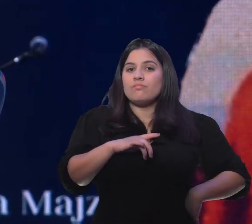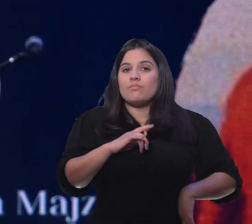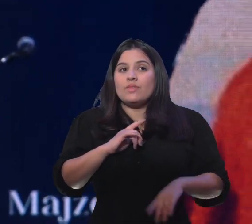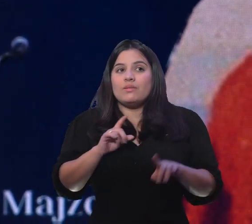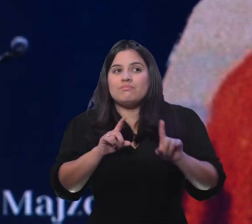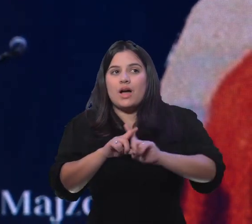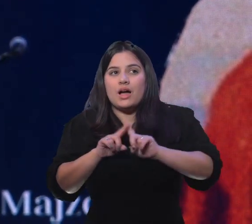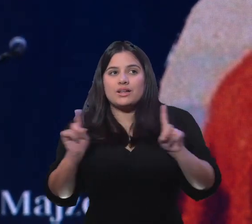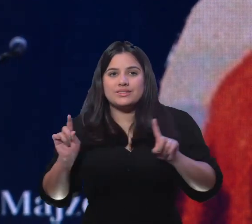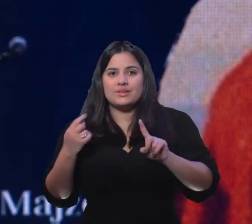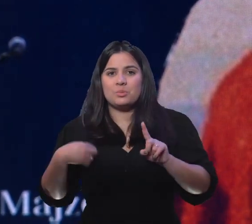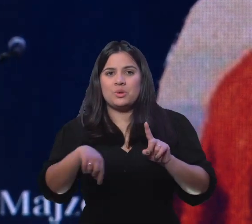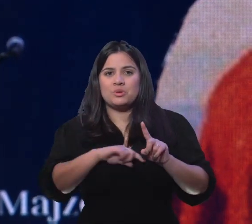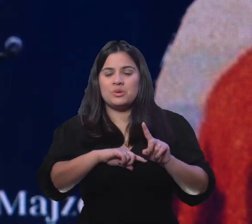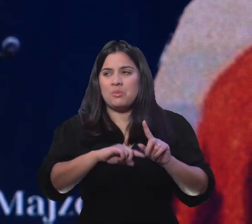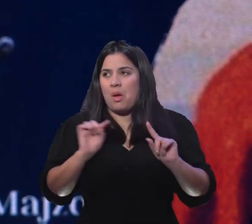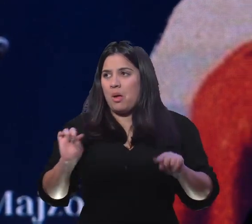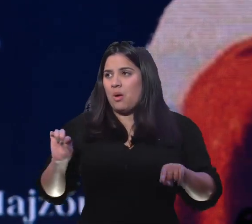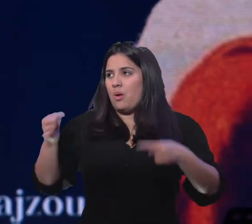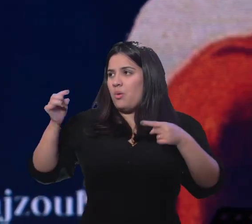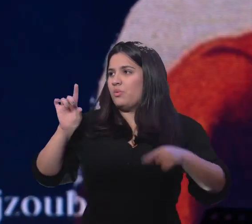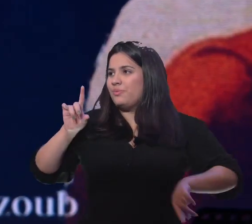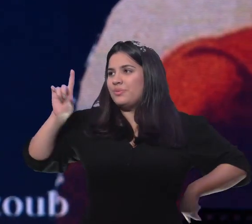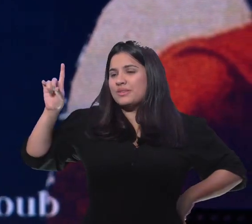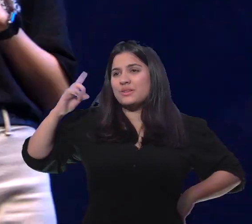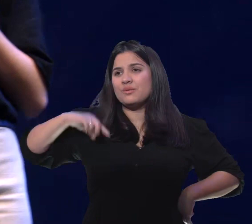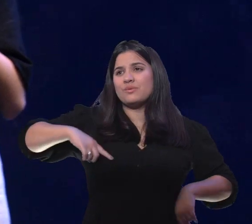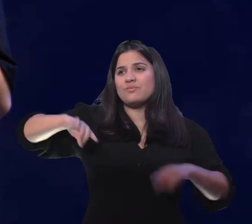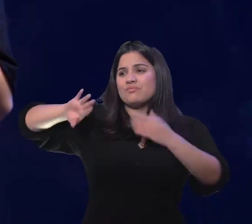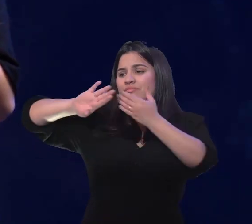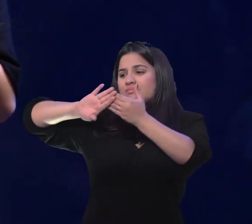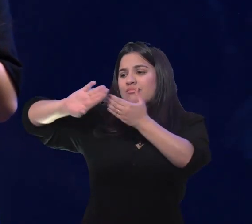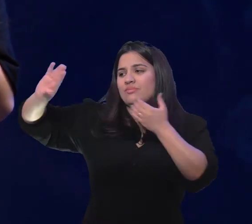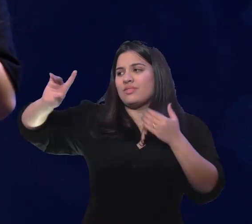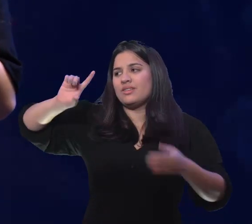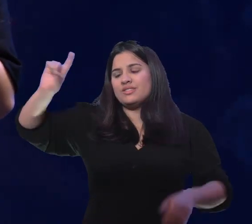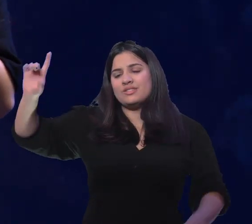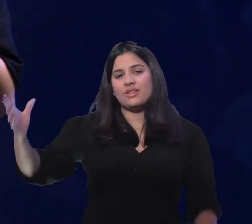a gente se rebela contra a vontade de Deus, a gente se afasta dos caminhos dele.